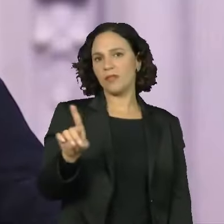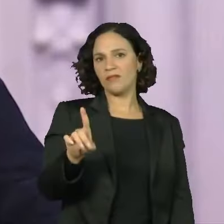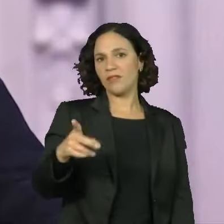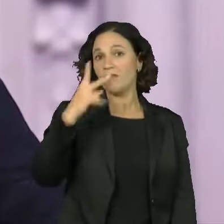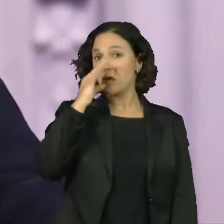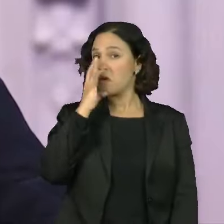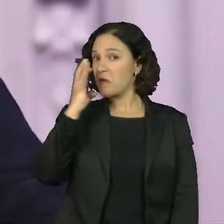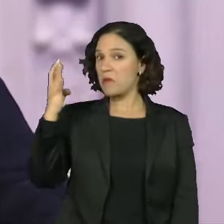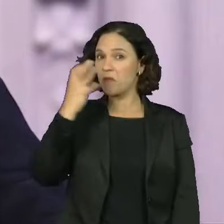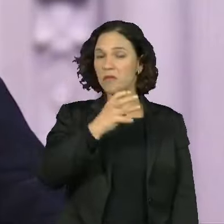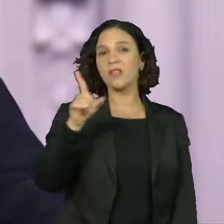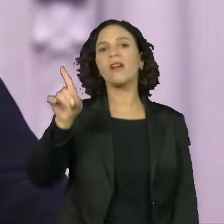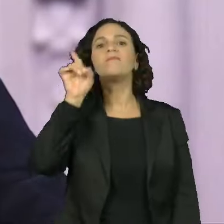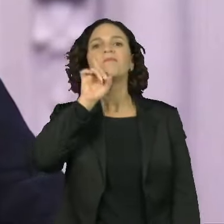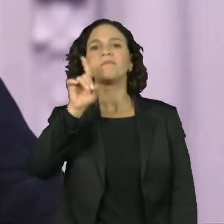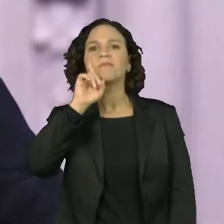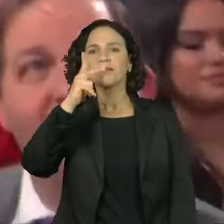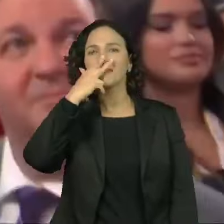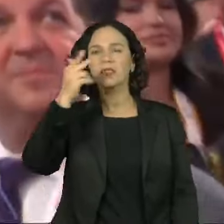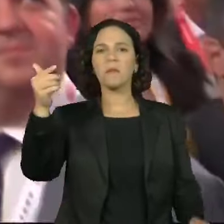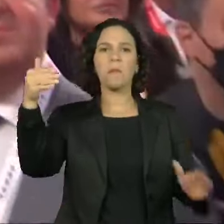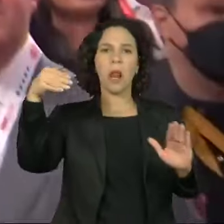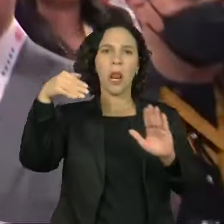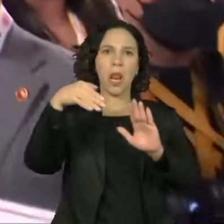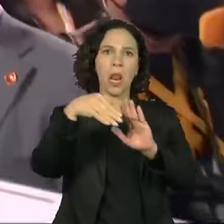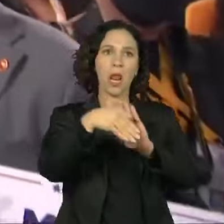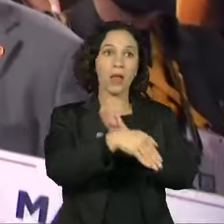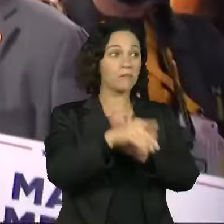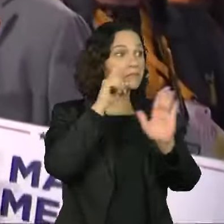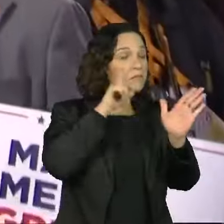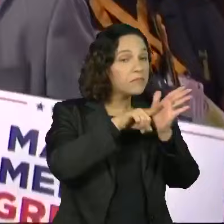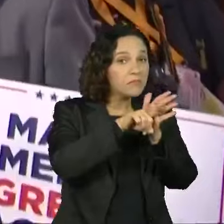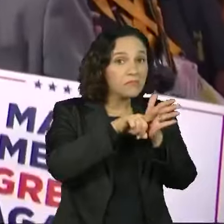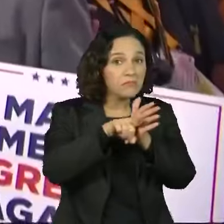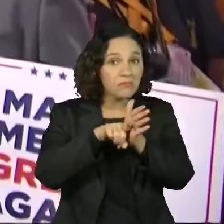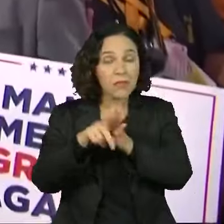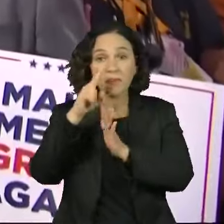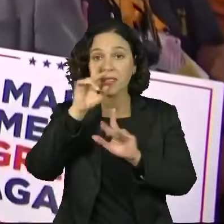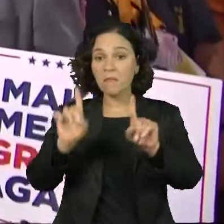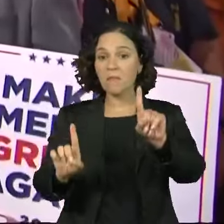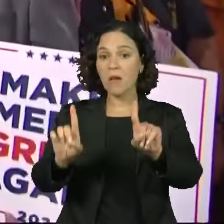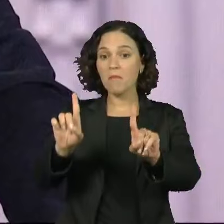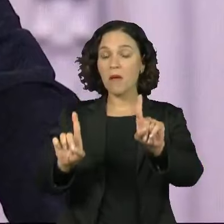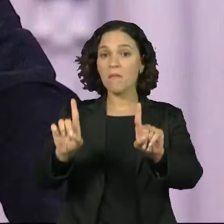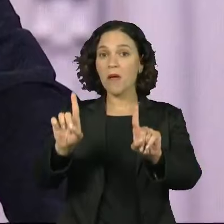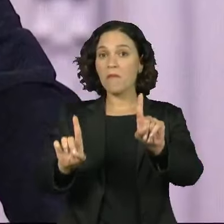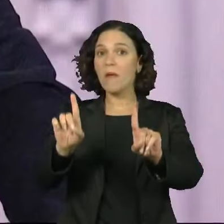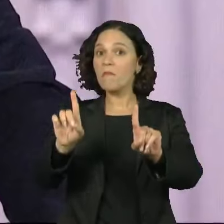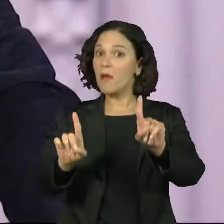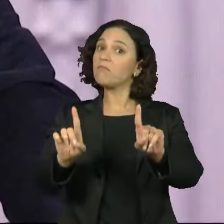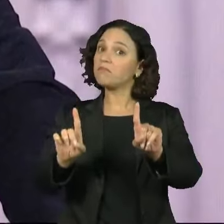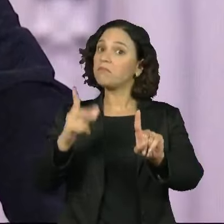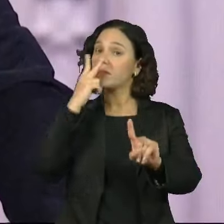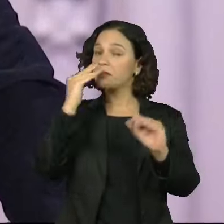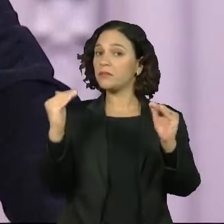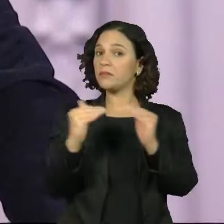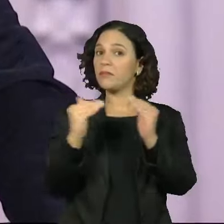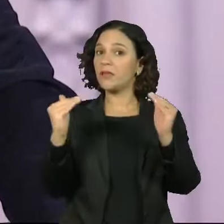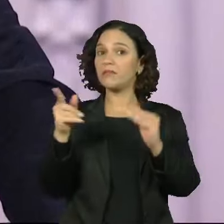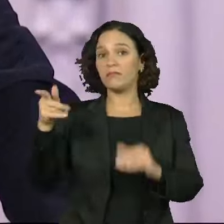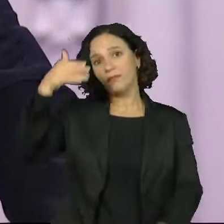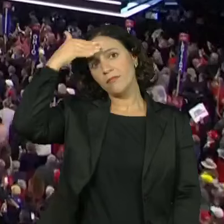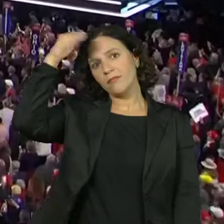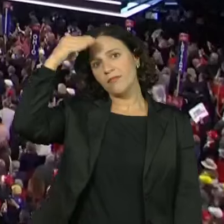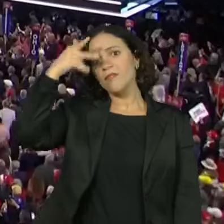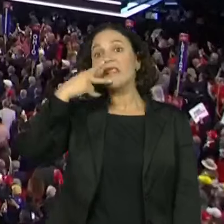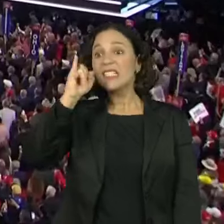os Estados Unidos uma nação em declínio ligado nas pesquisas que mostram empate técnico nas intenções de voto Donald trump prometeu se